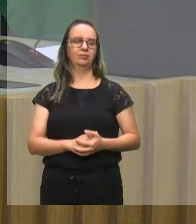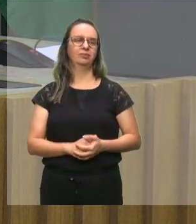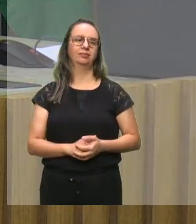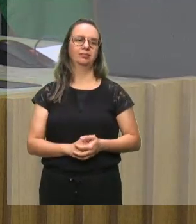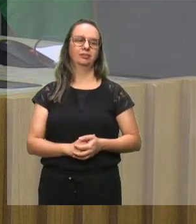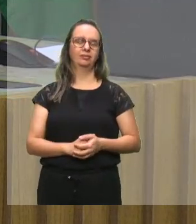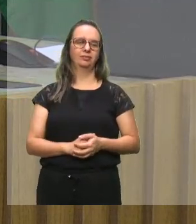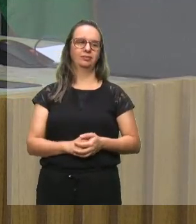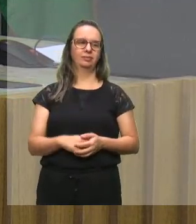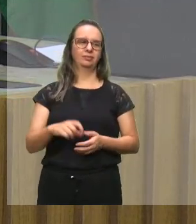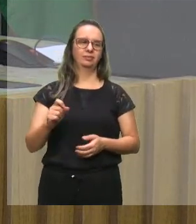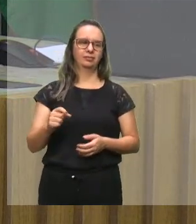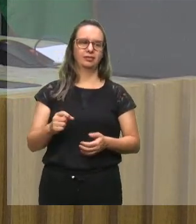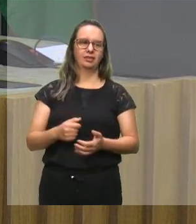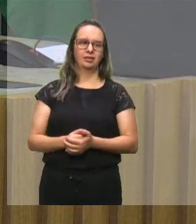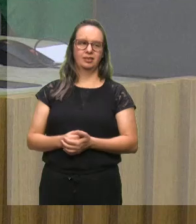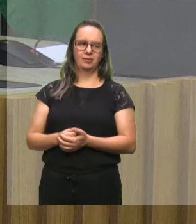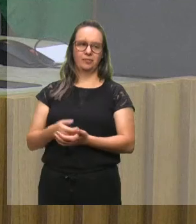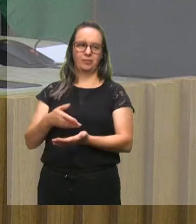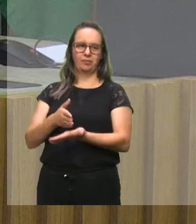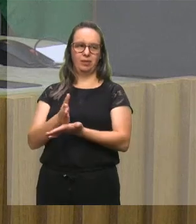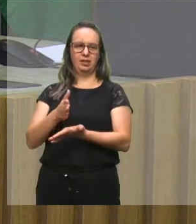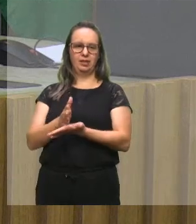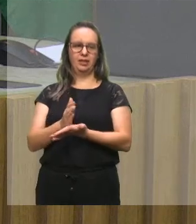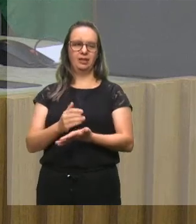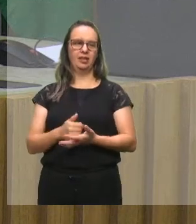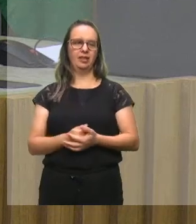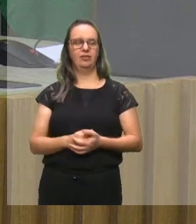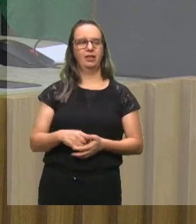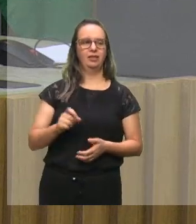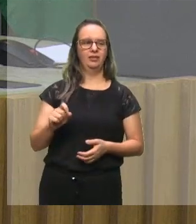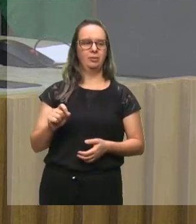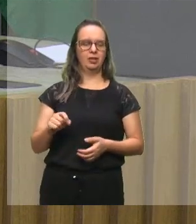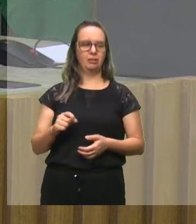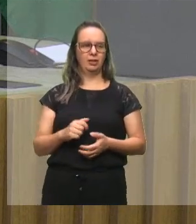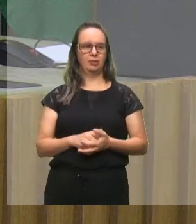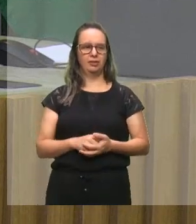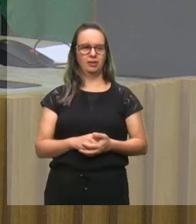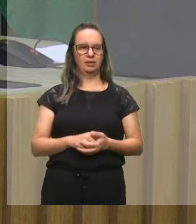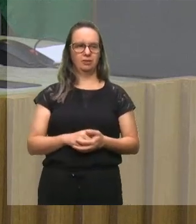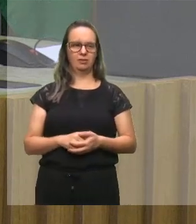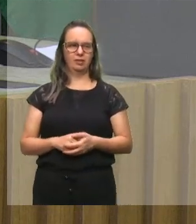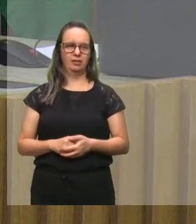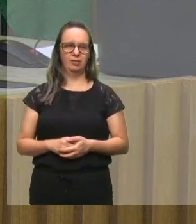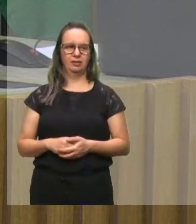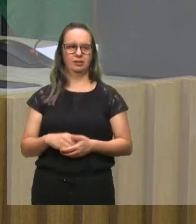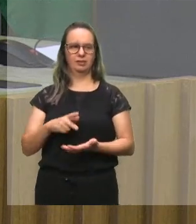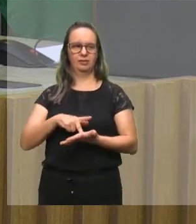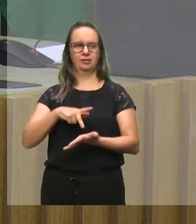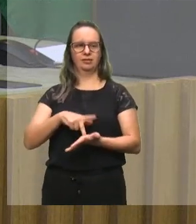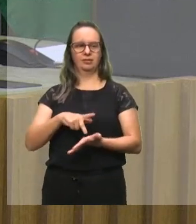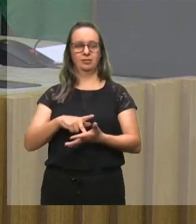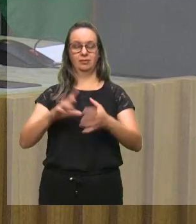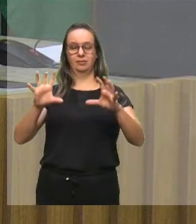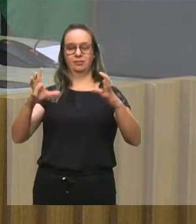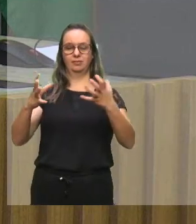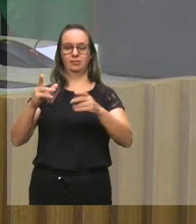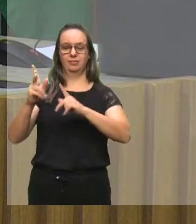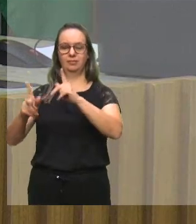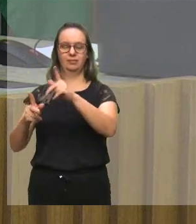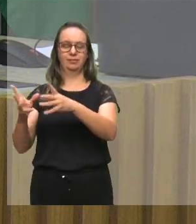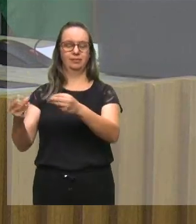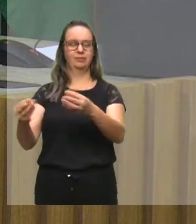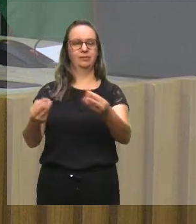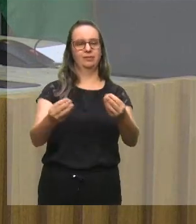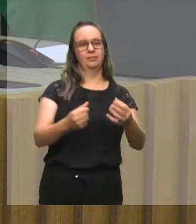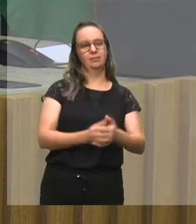a participação e para a construção de uma estratégia de saúde da família que realmente atenda a população. Quando a gente